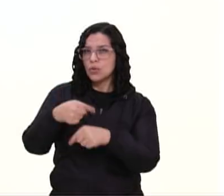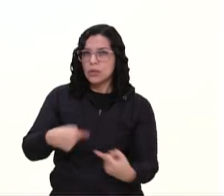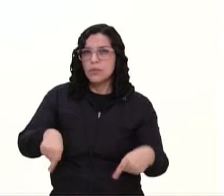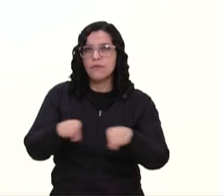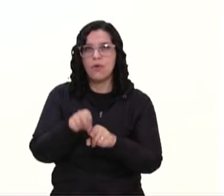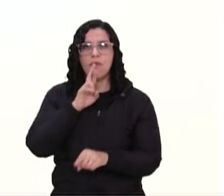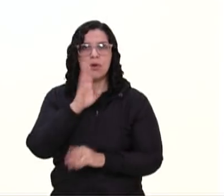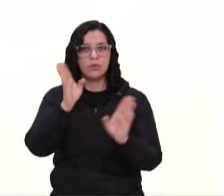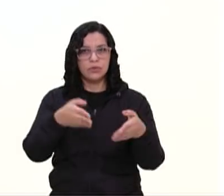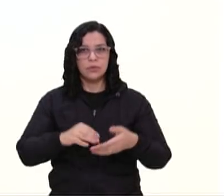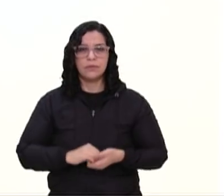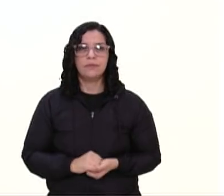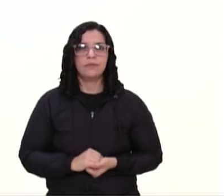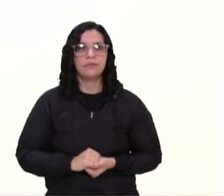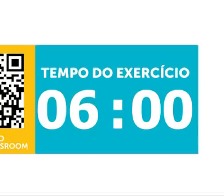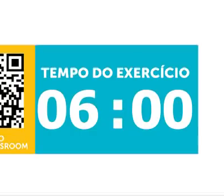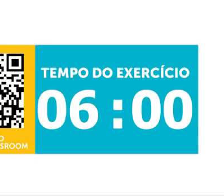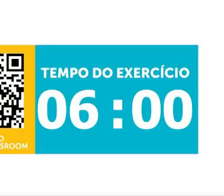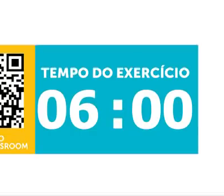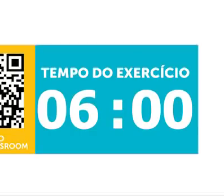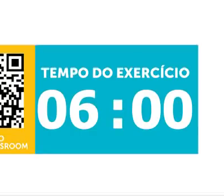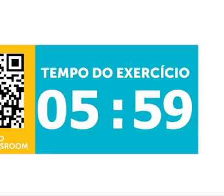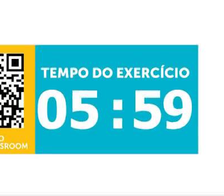para vocês responderem e já retornamos.